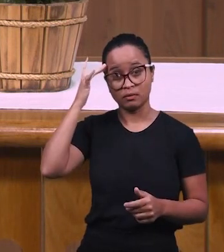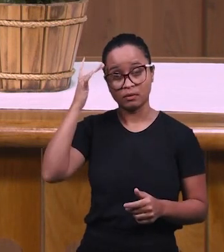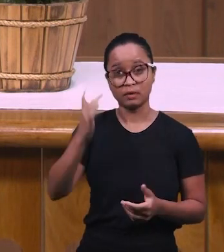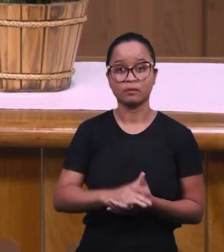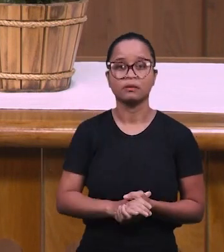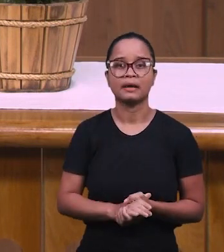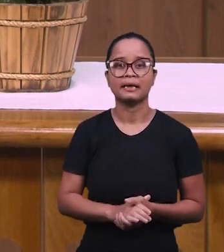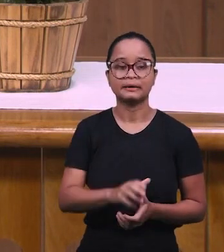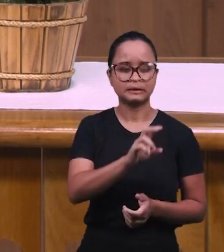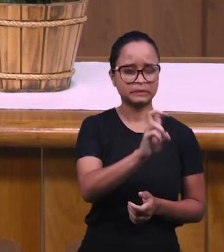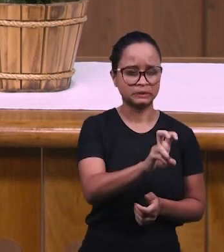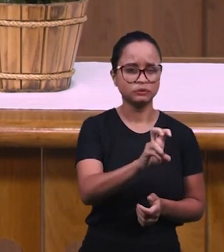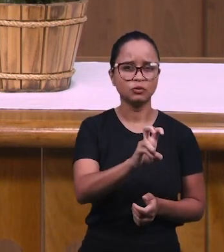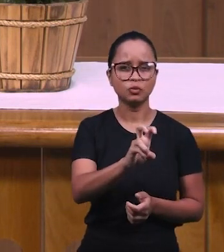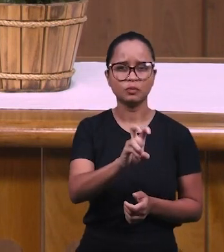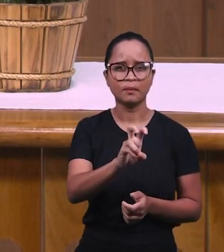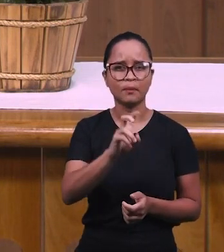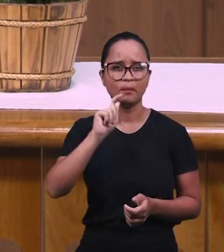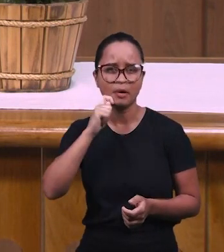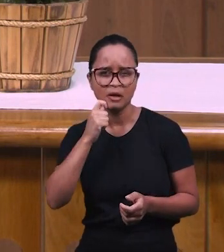pães,